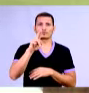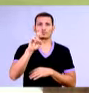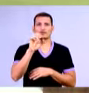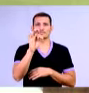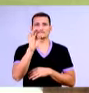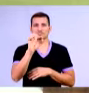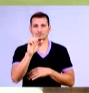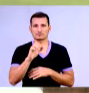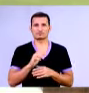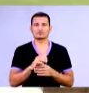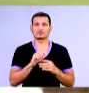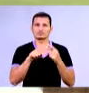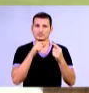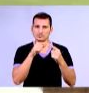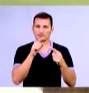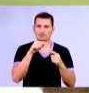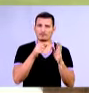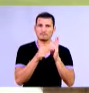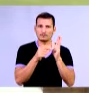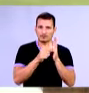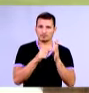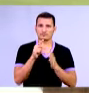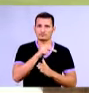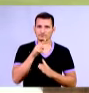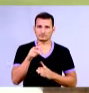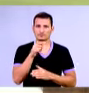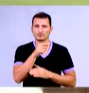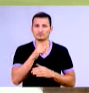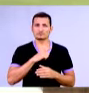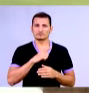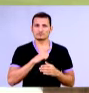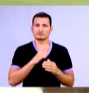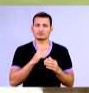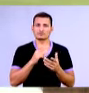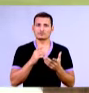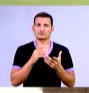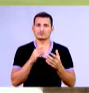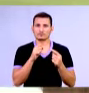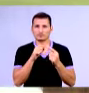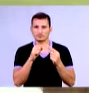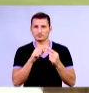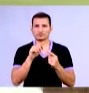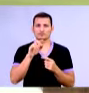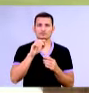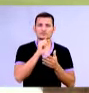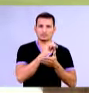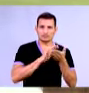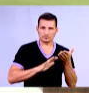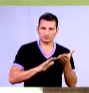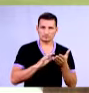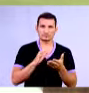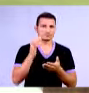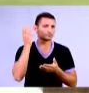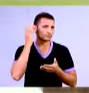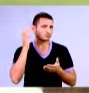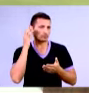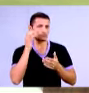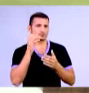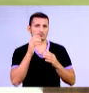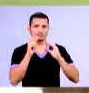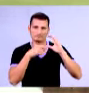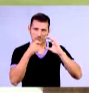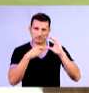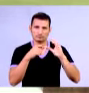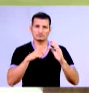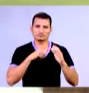o objetivo desse WebQuest é uma ferramenta para o professor em que ele associa recurso de texto, som e mídia e que gera